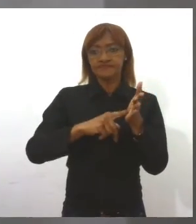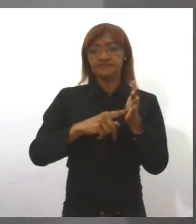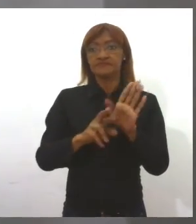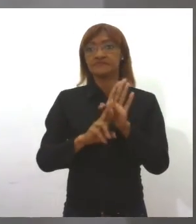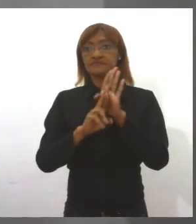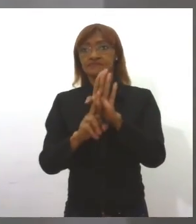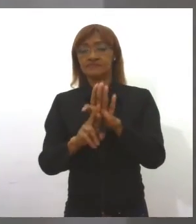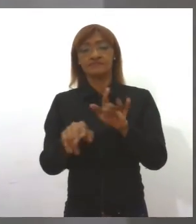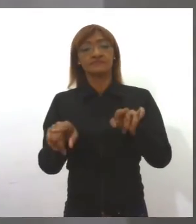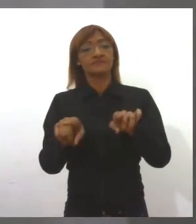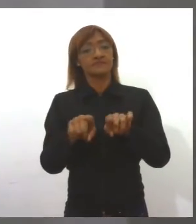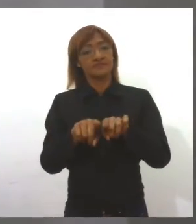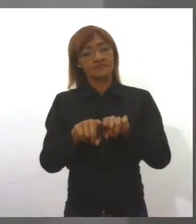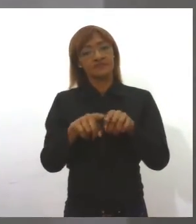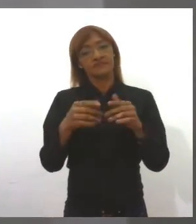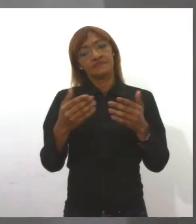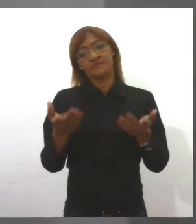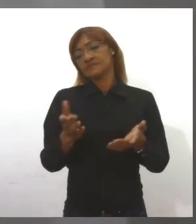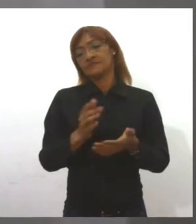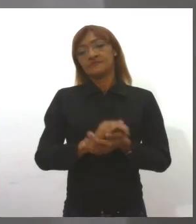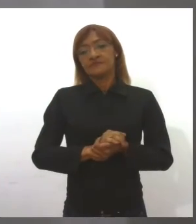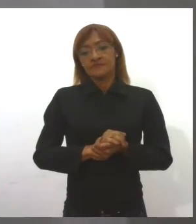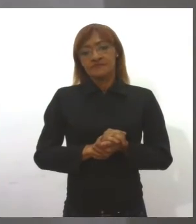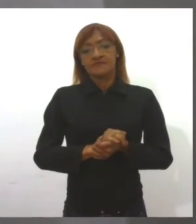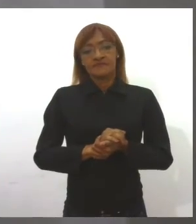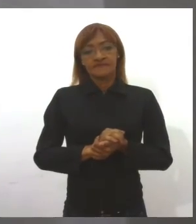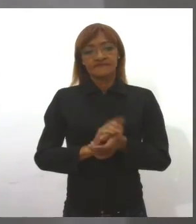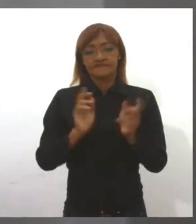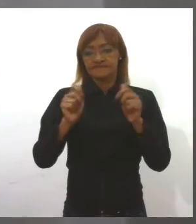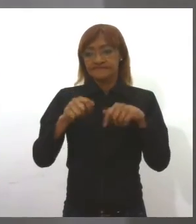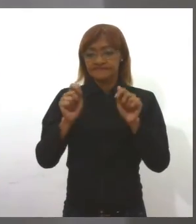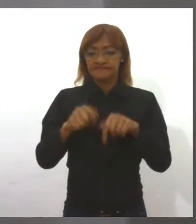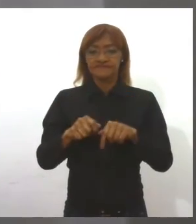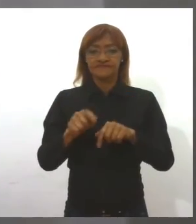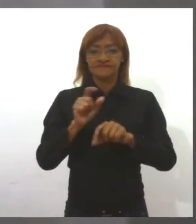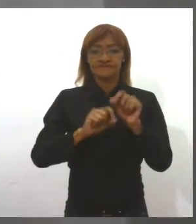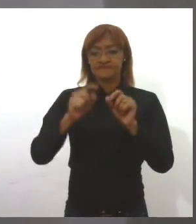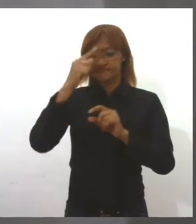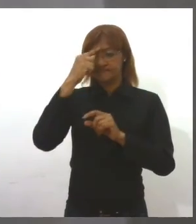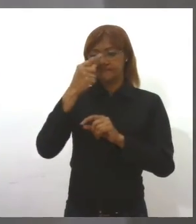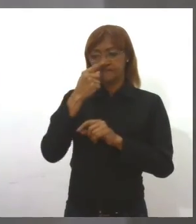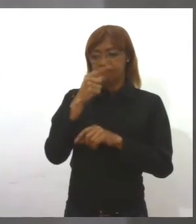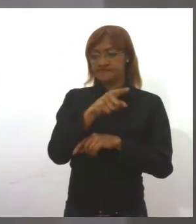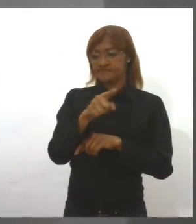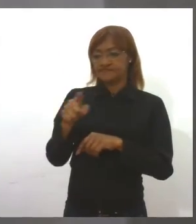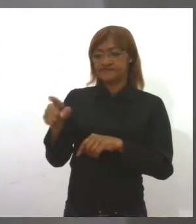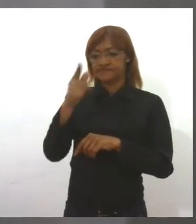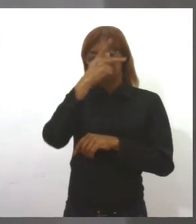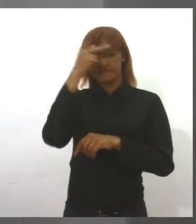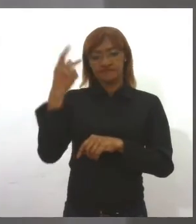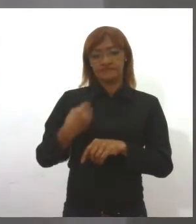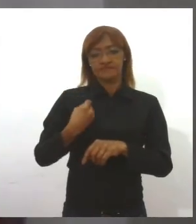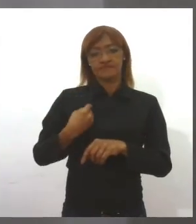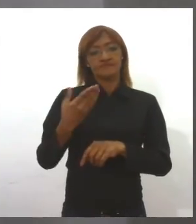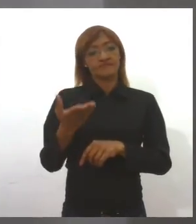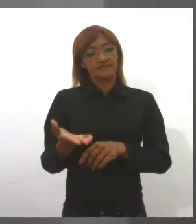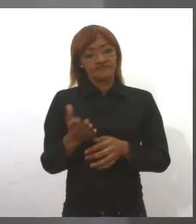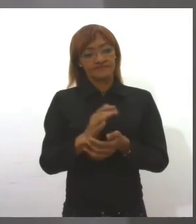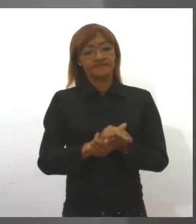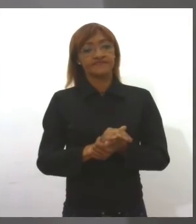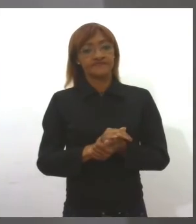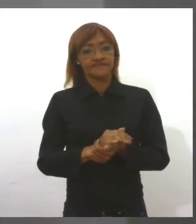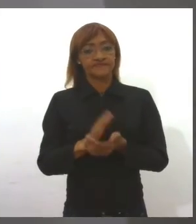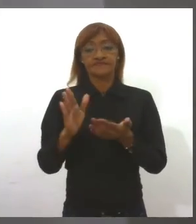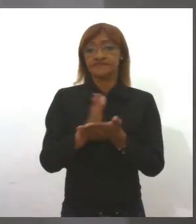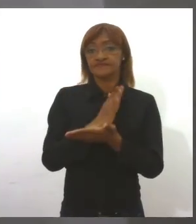sindicais. Então é esse o nicho de perfil de pessoas que estará aqui presente. A participação de alguns